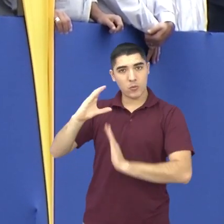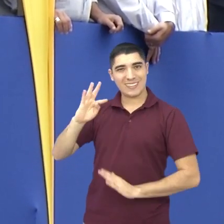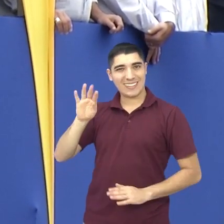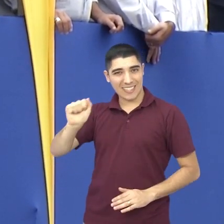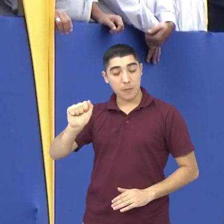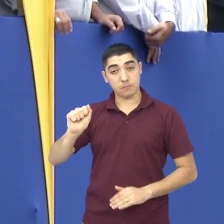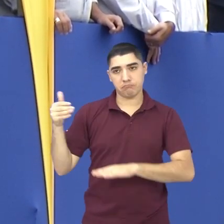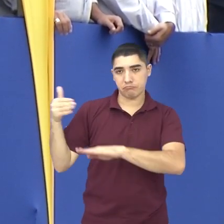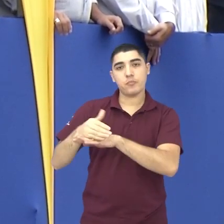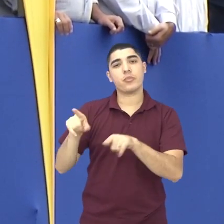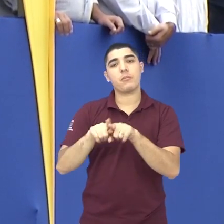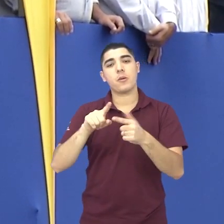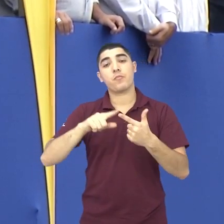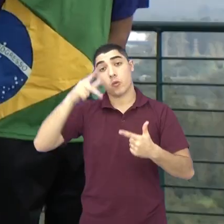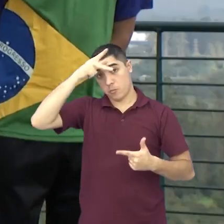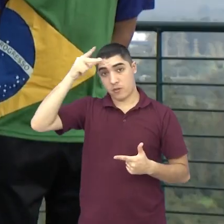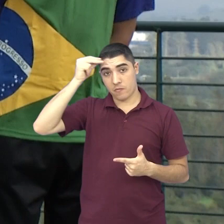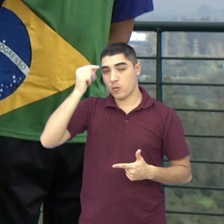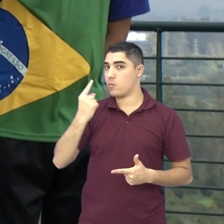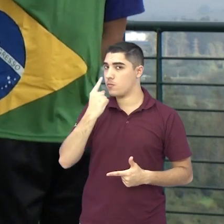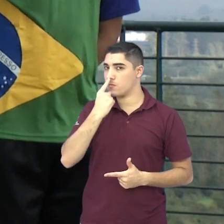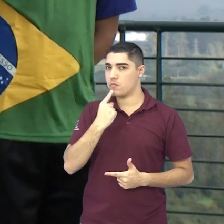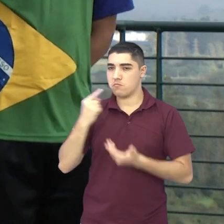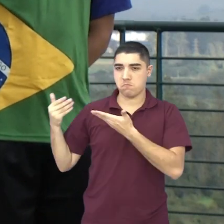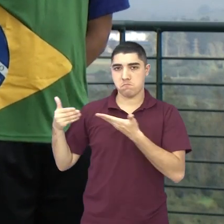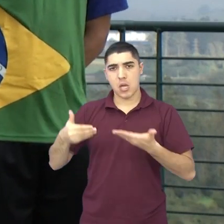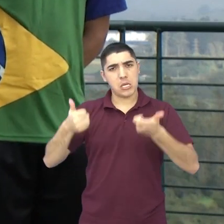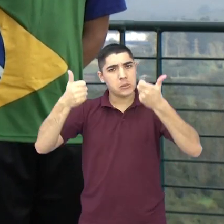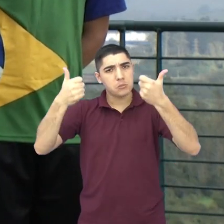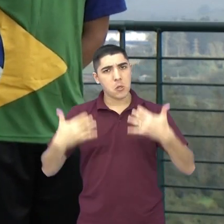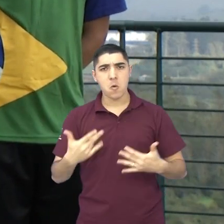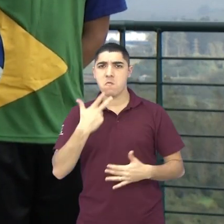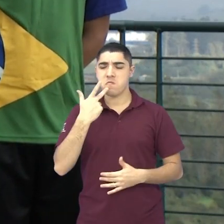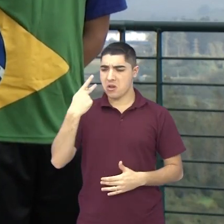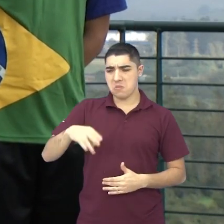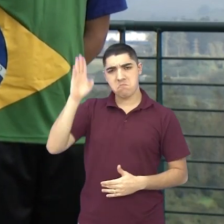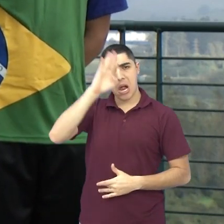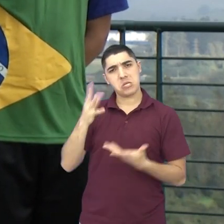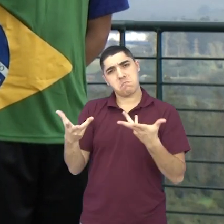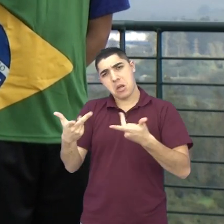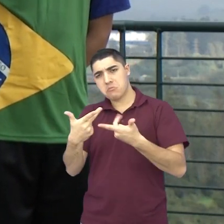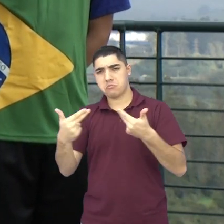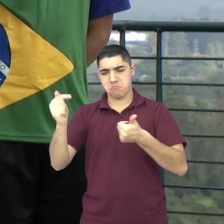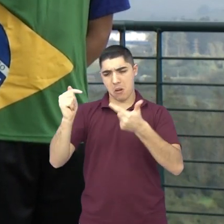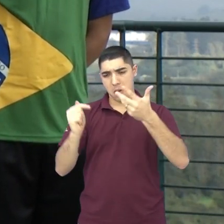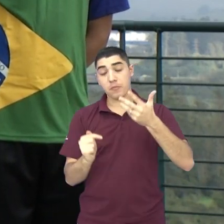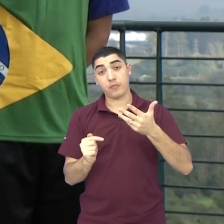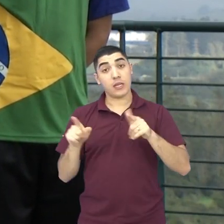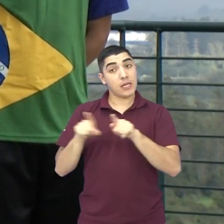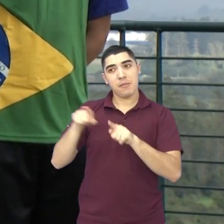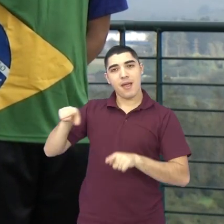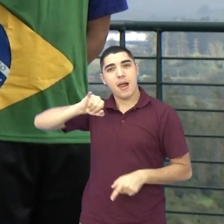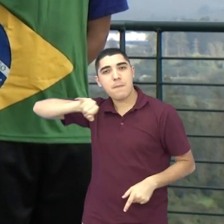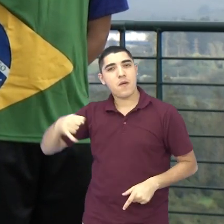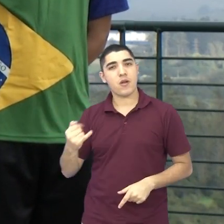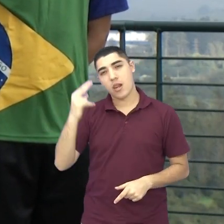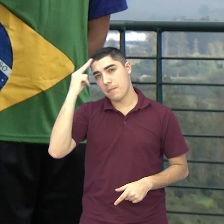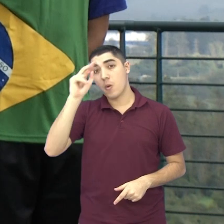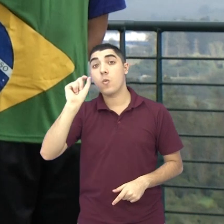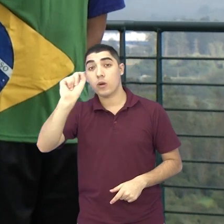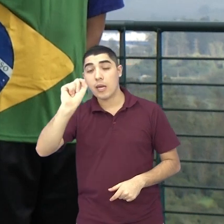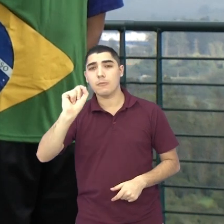Maurício Augusto Silveira de Medeiros. Durante a cerimônia, o prefeito Anderson Farias enalteceu as riquezas do país, mas